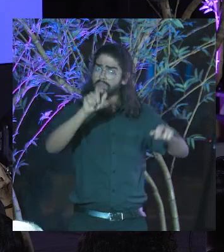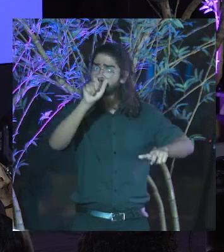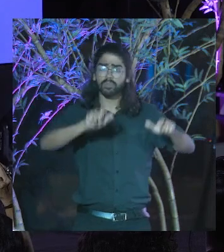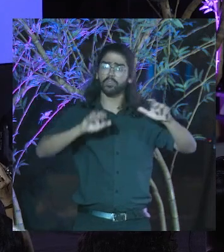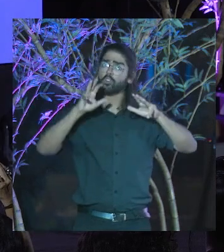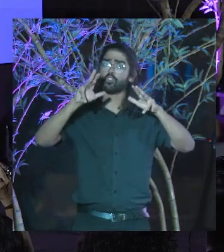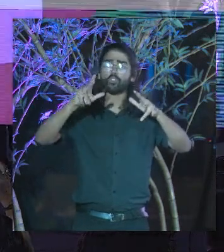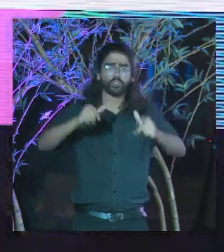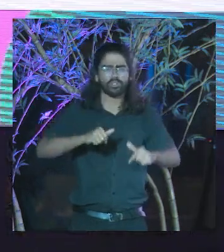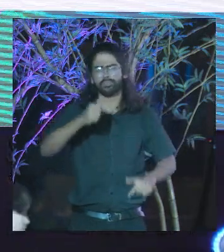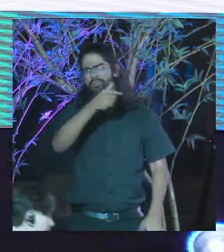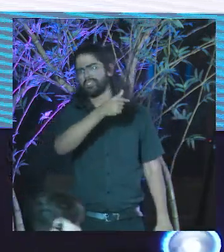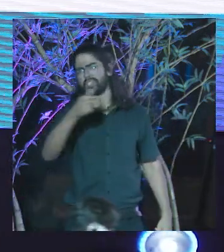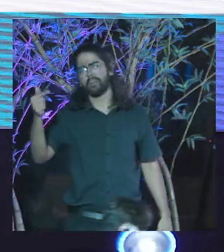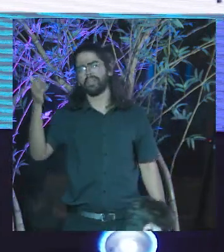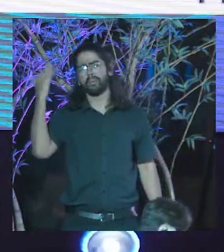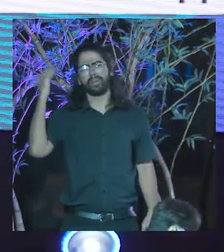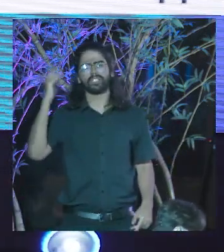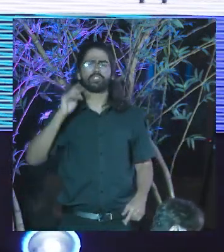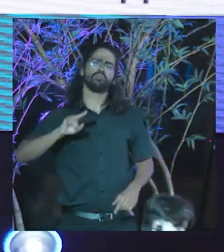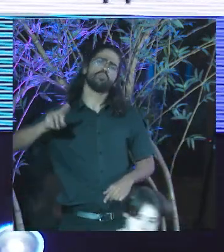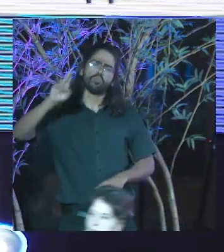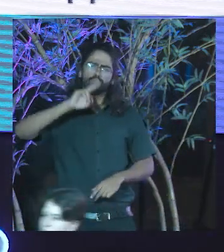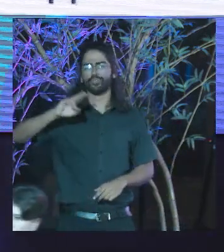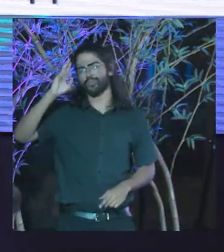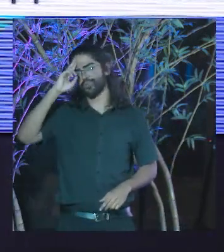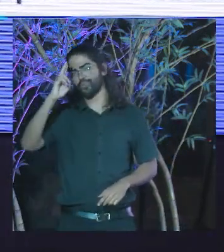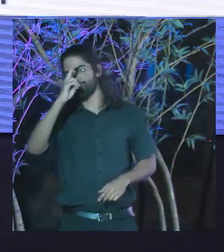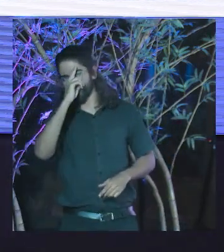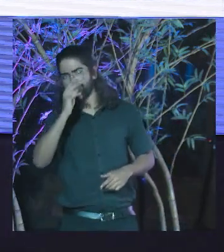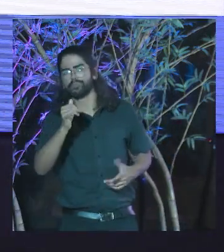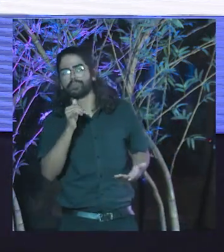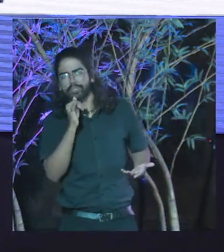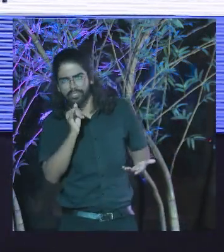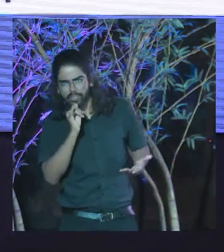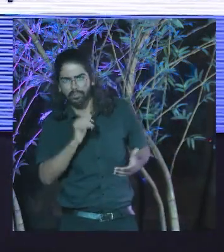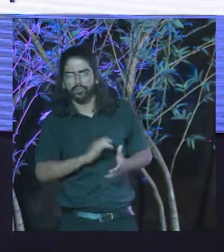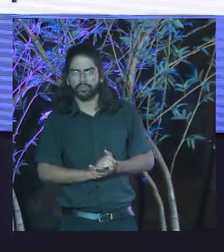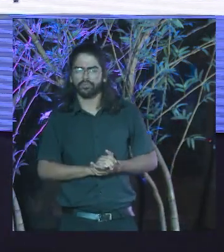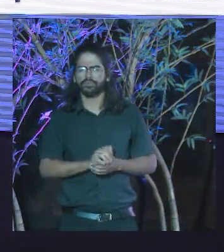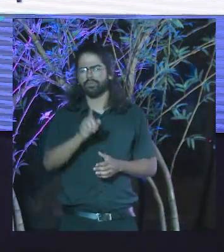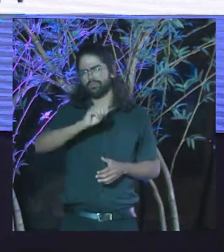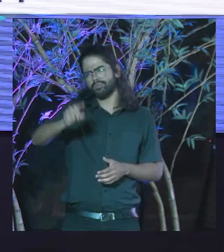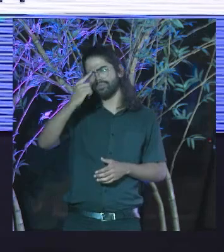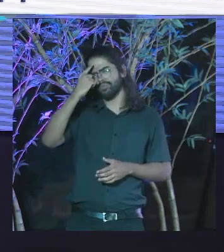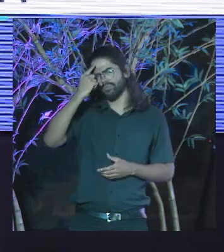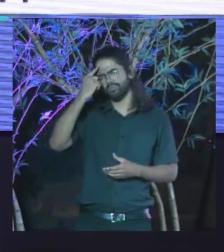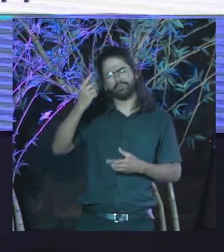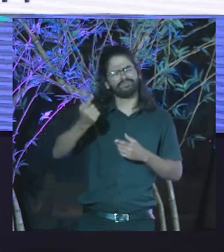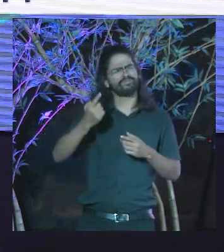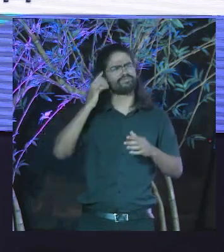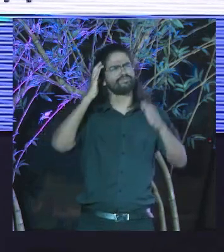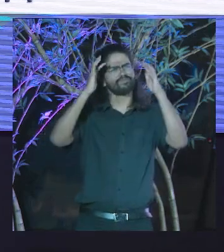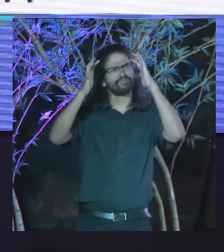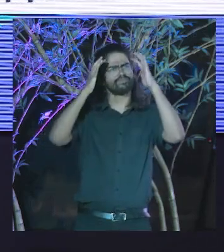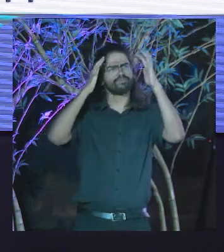andaram na última semana num transporte por aplicativo. Se vocês pararem para pensar um pouquinho, o profissional,